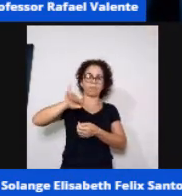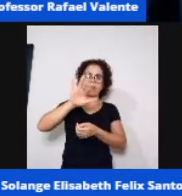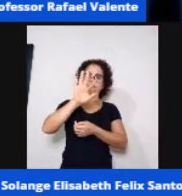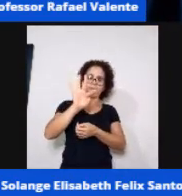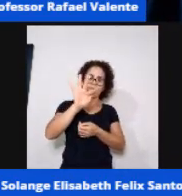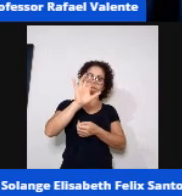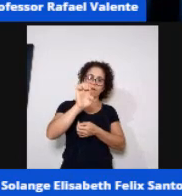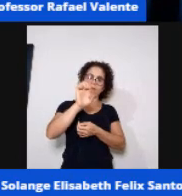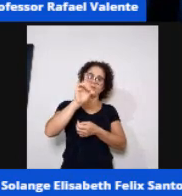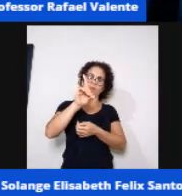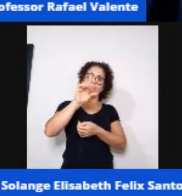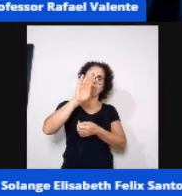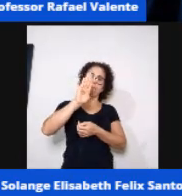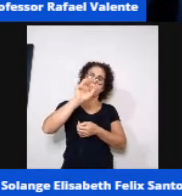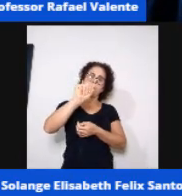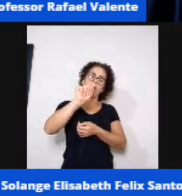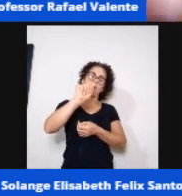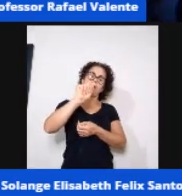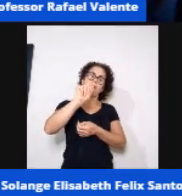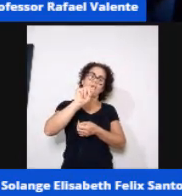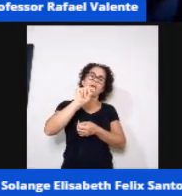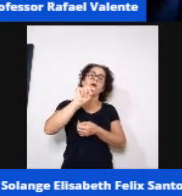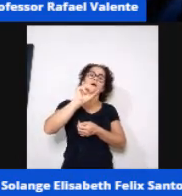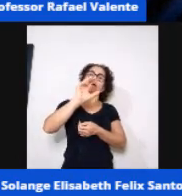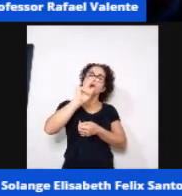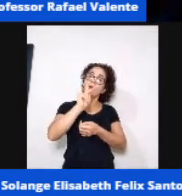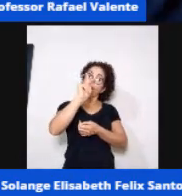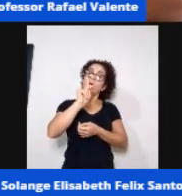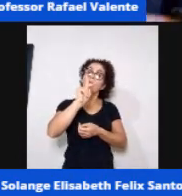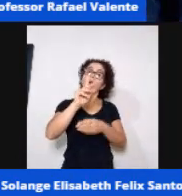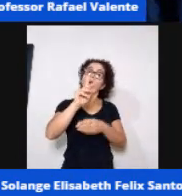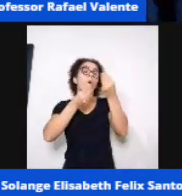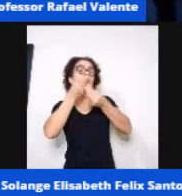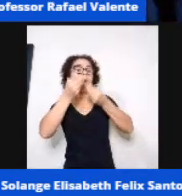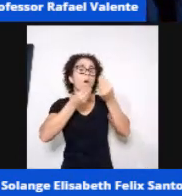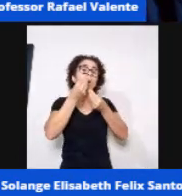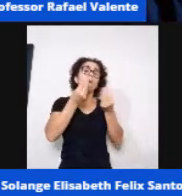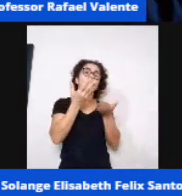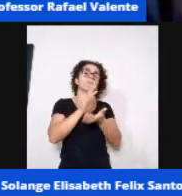aí? E feedback é importante. O outro precisa saber